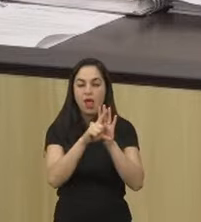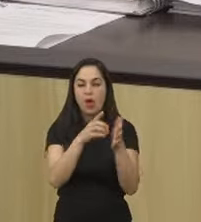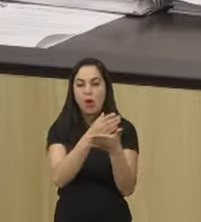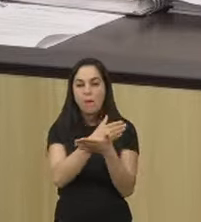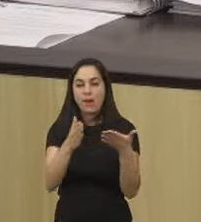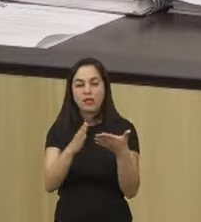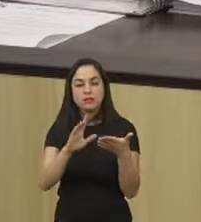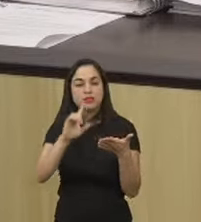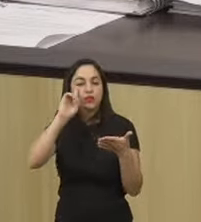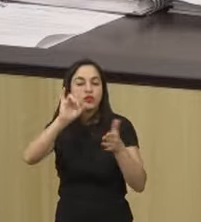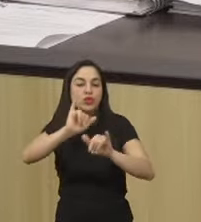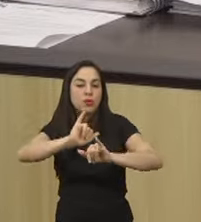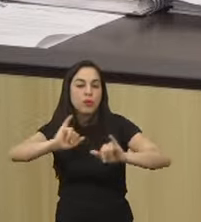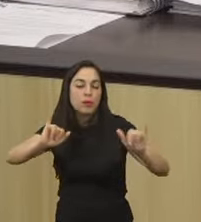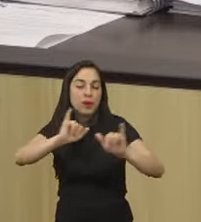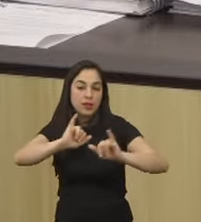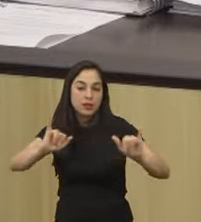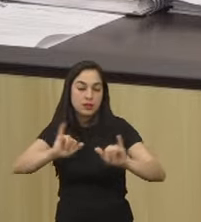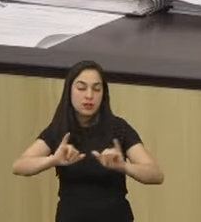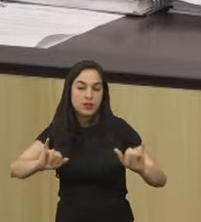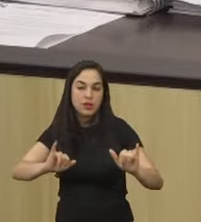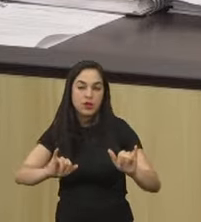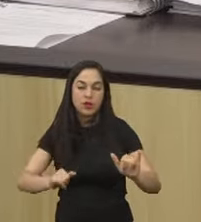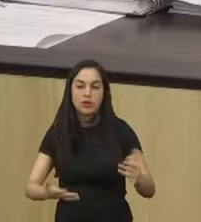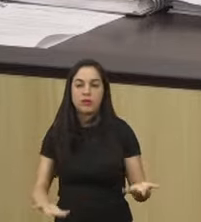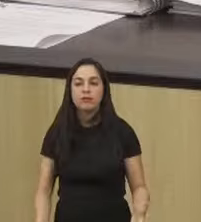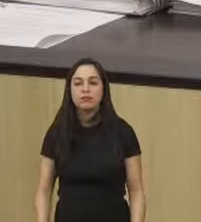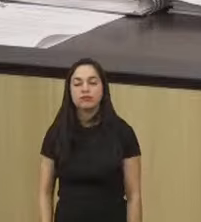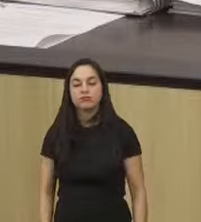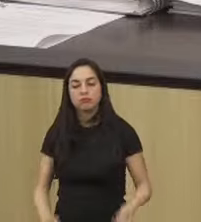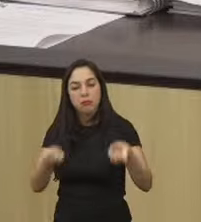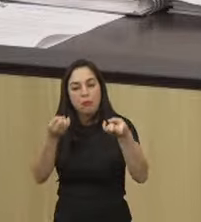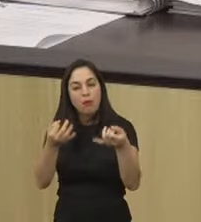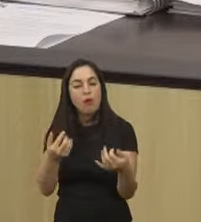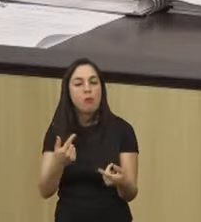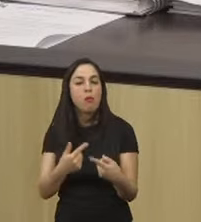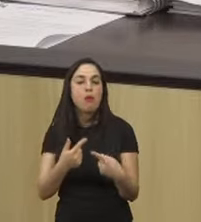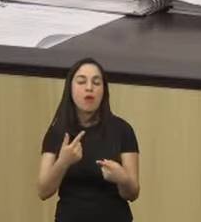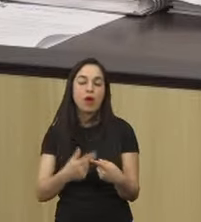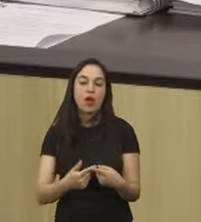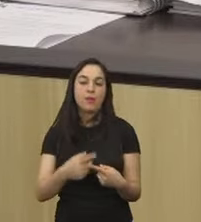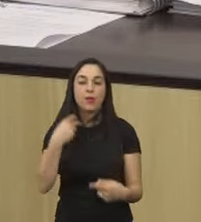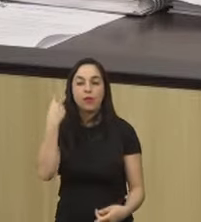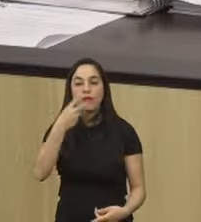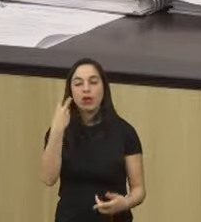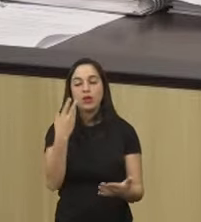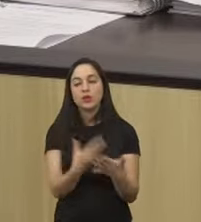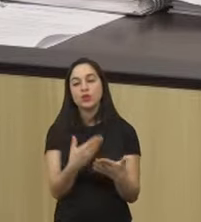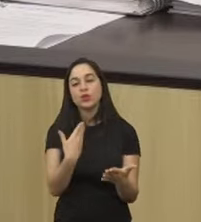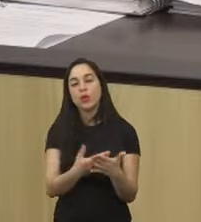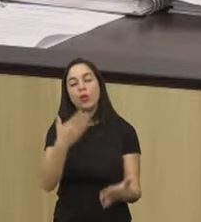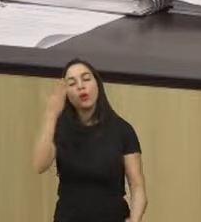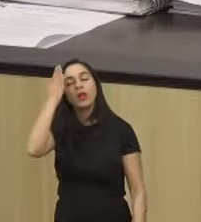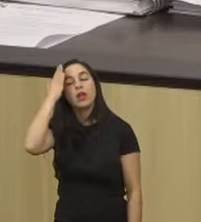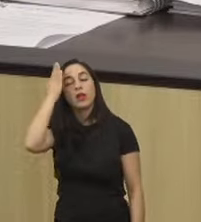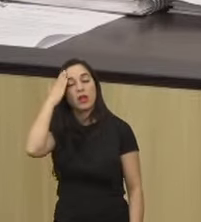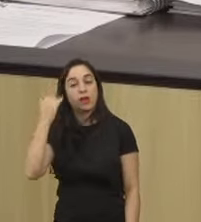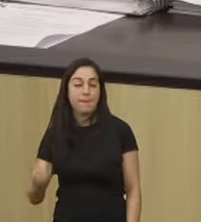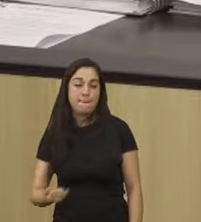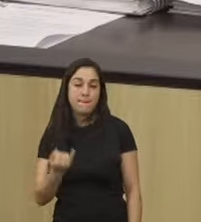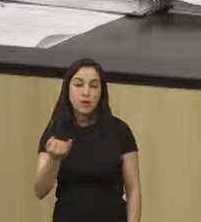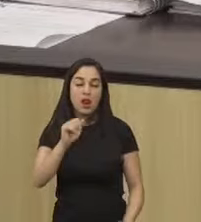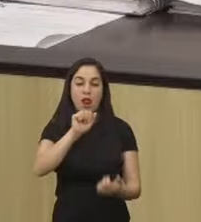de sua publicação. Justificativa. Após o estudo por parte da vereança, entendeu-se a necessidade,